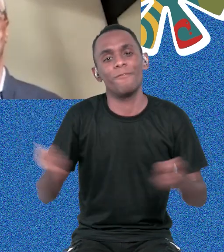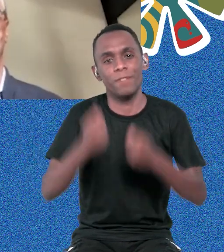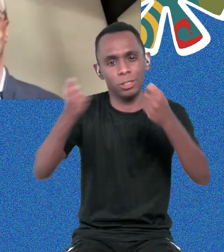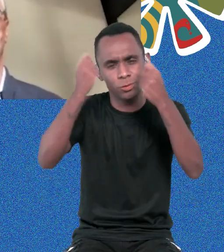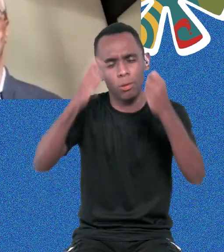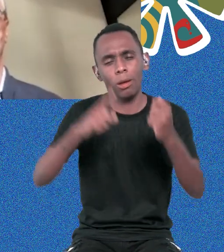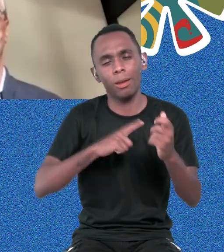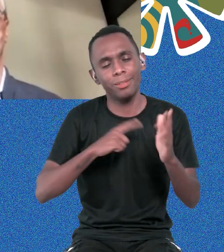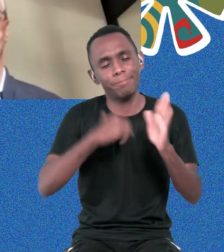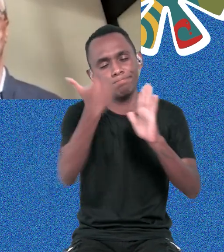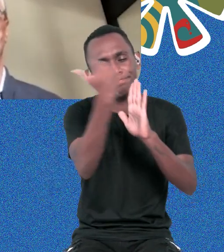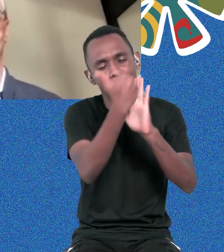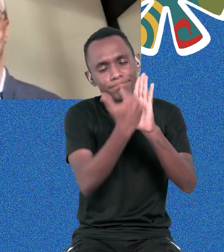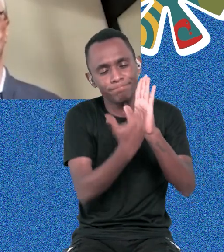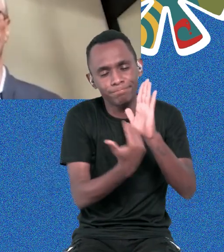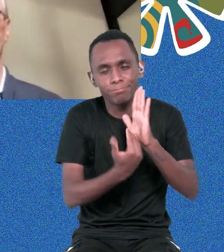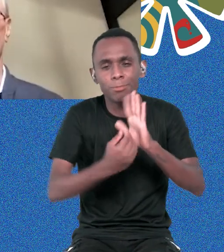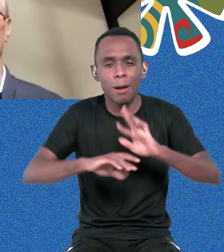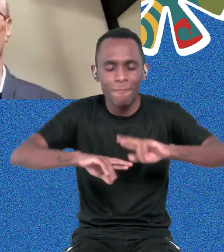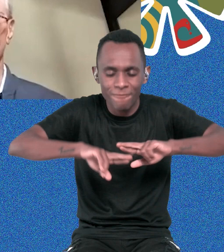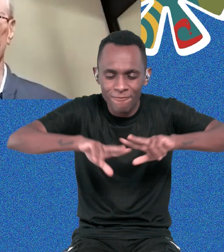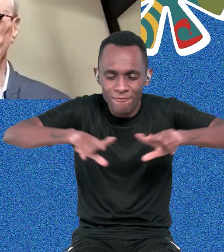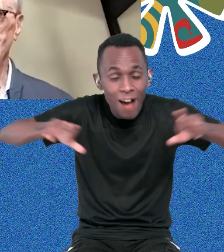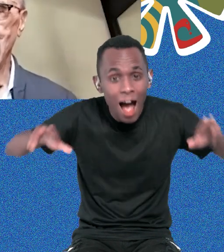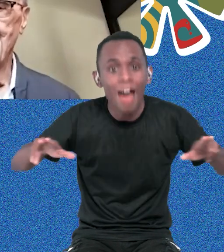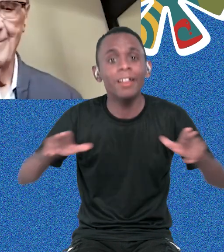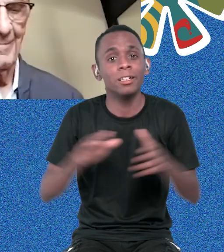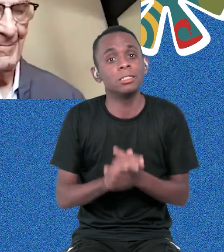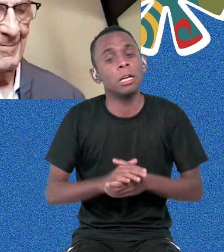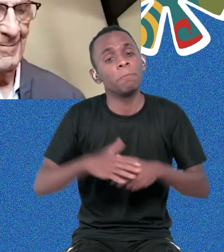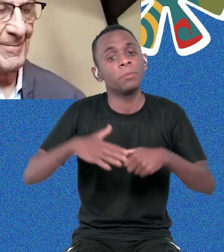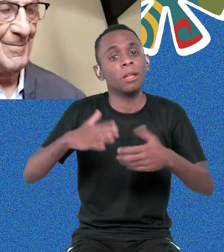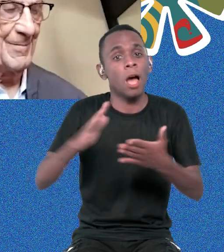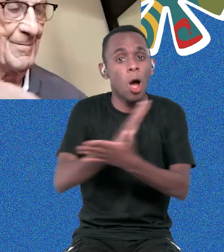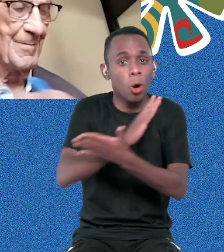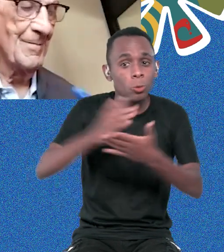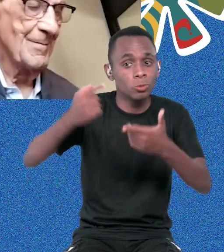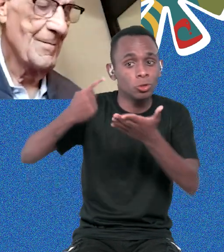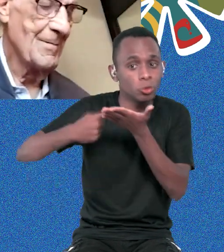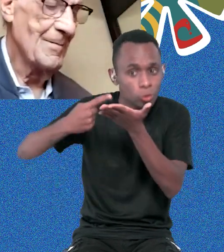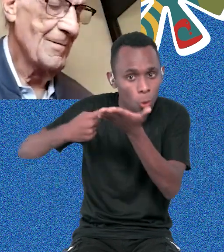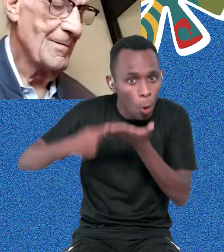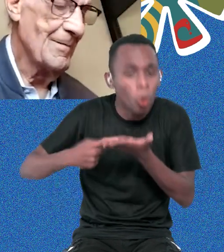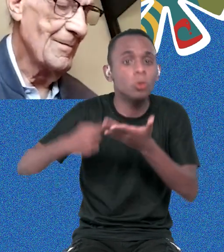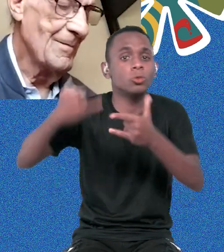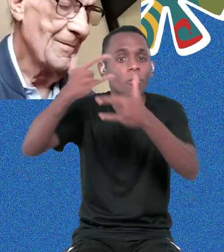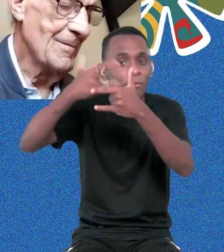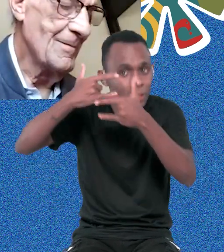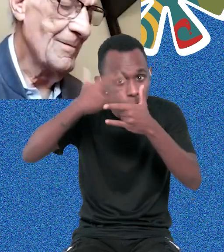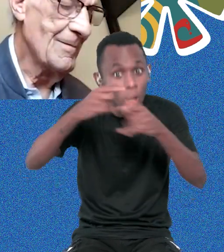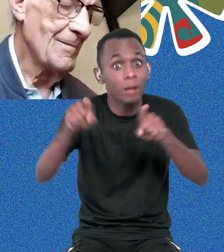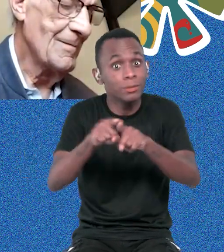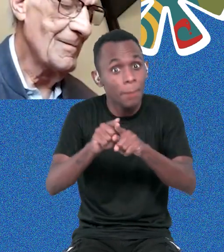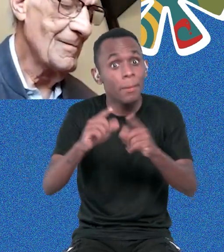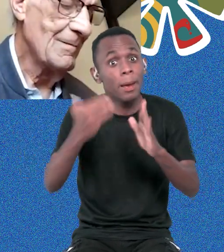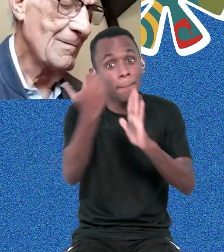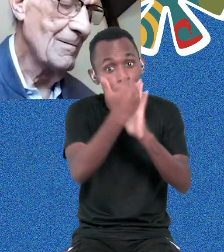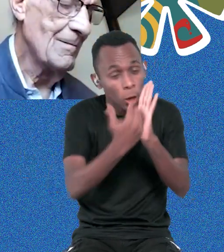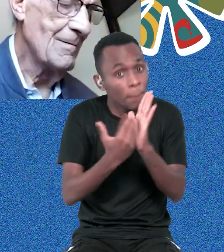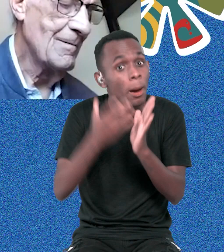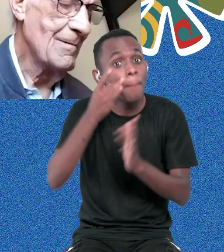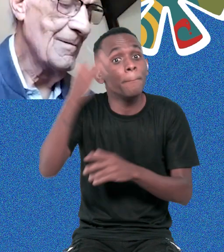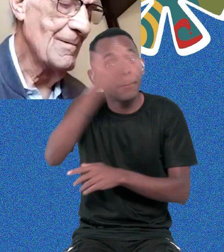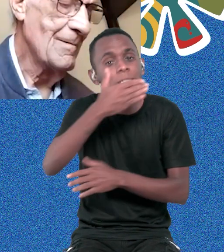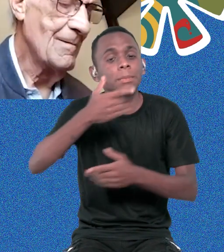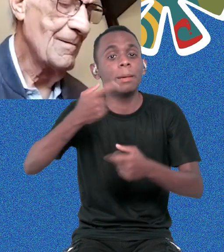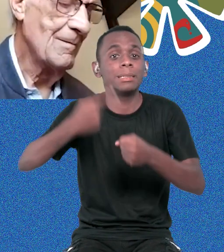festival, que tem uma programação bastante ampliada, tanto das conversas virtuais quanto uma programação presencial